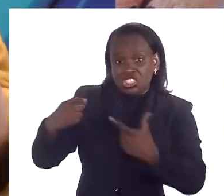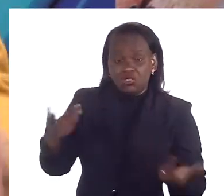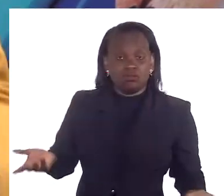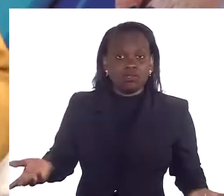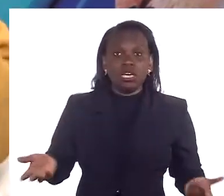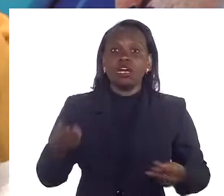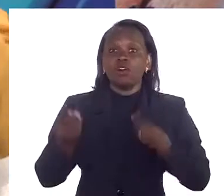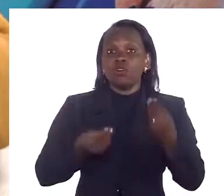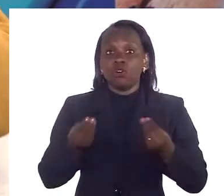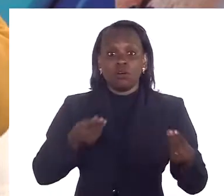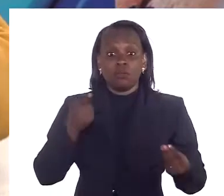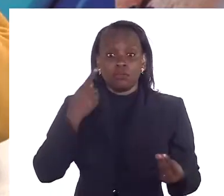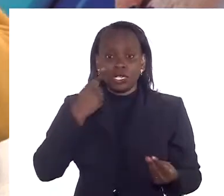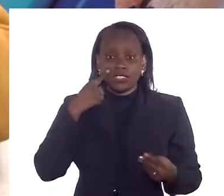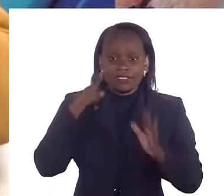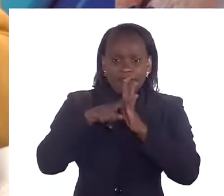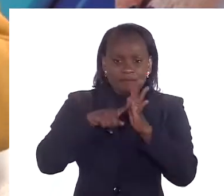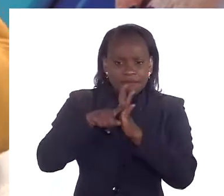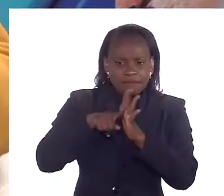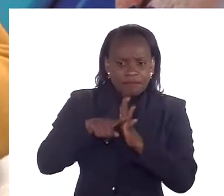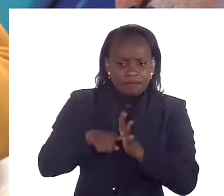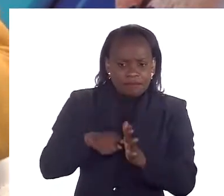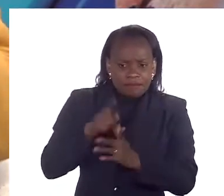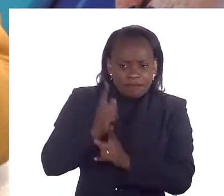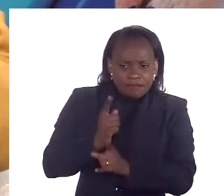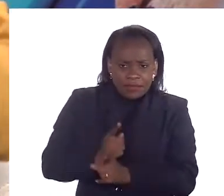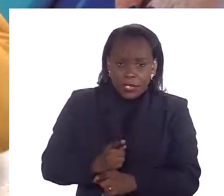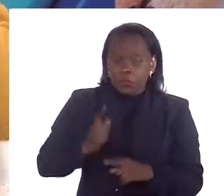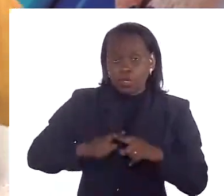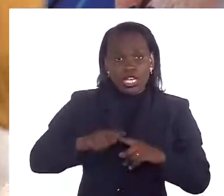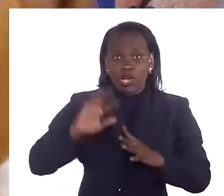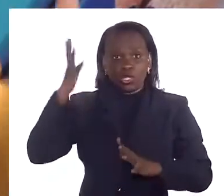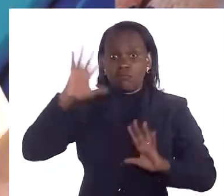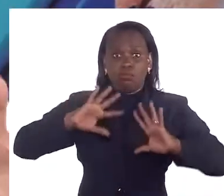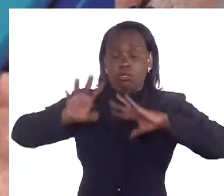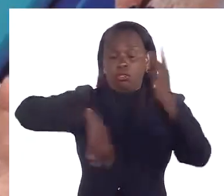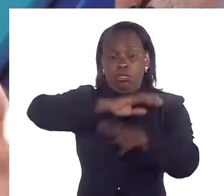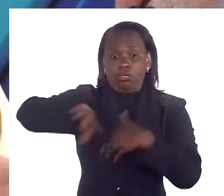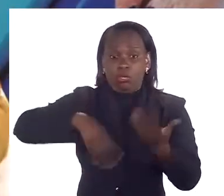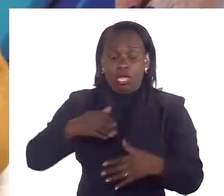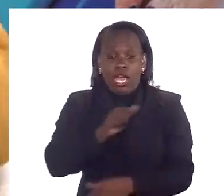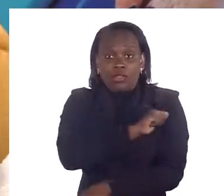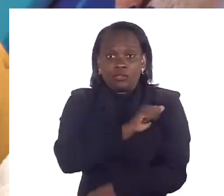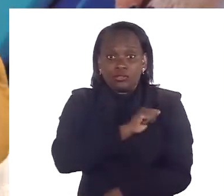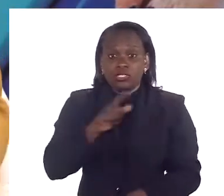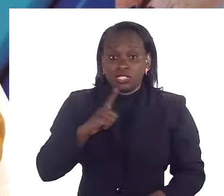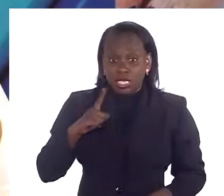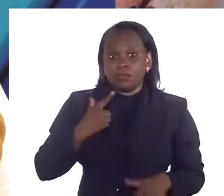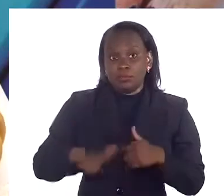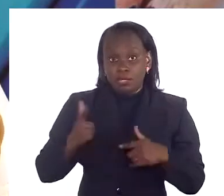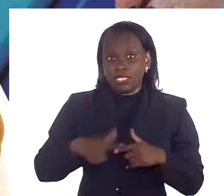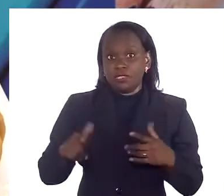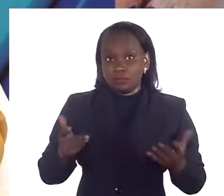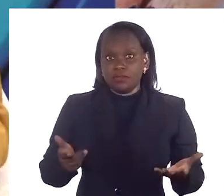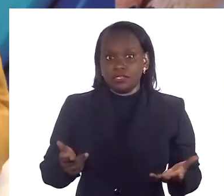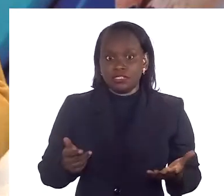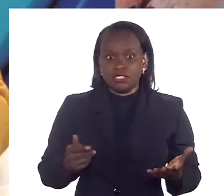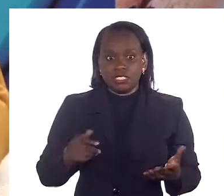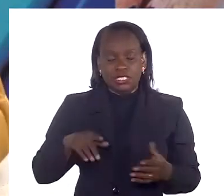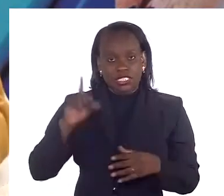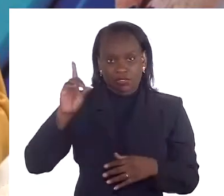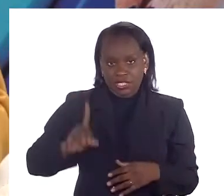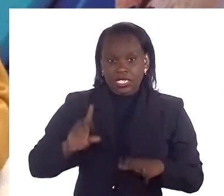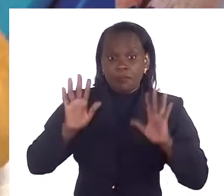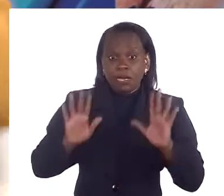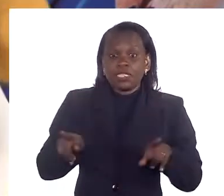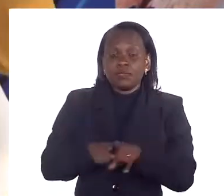violenta. Como é que a gente pode ir depurando isso? Porque às vezes também acontece tudo ao mesmo tempo. O aluno tem esse problema